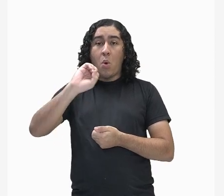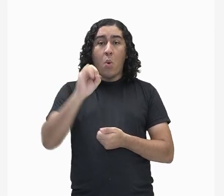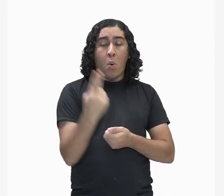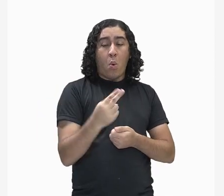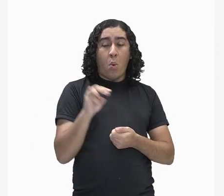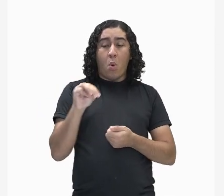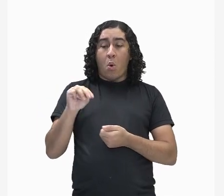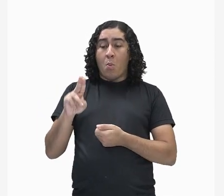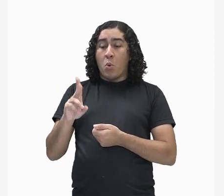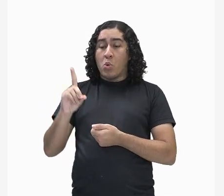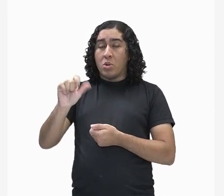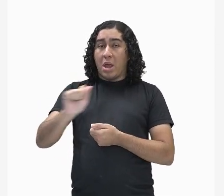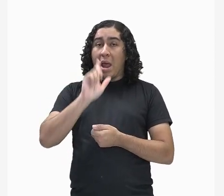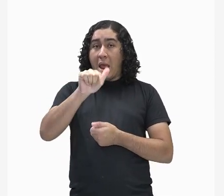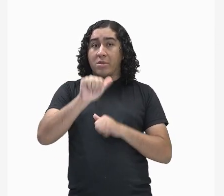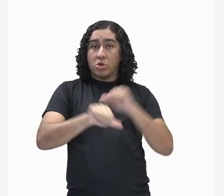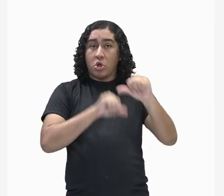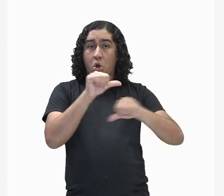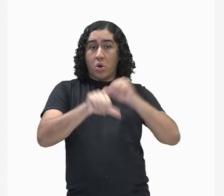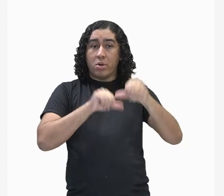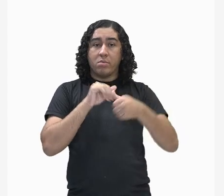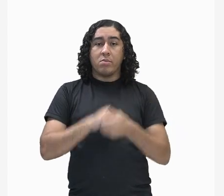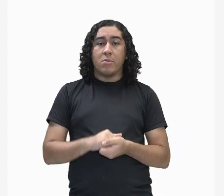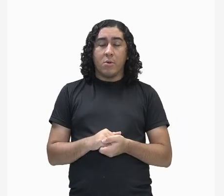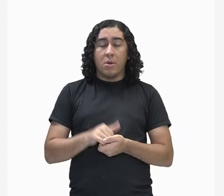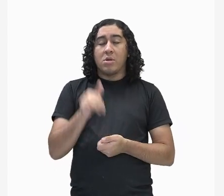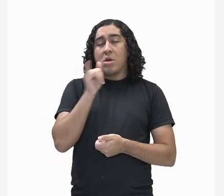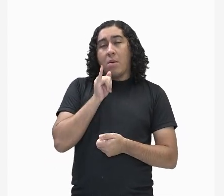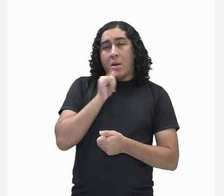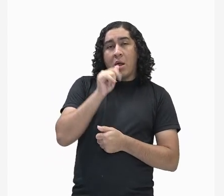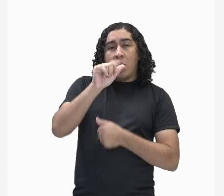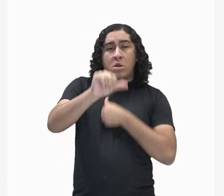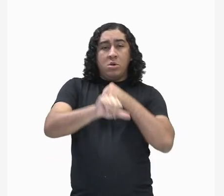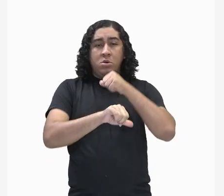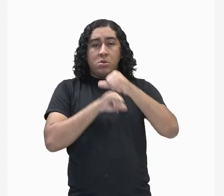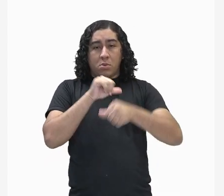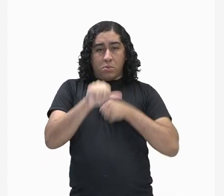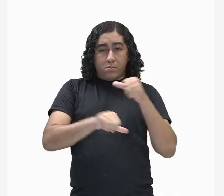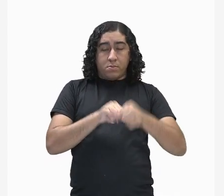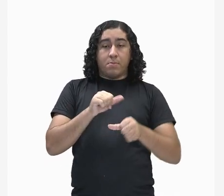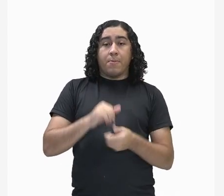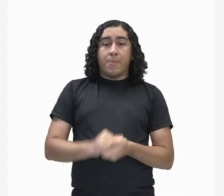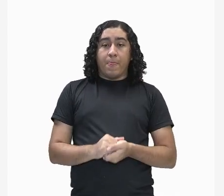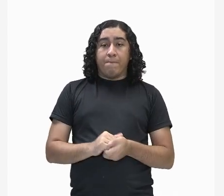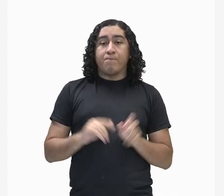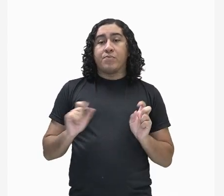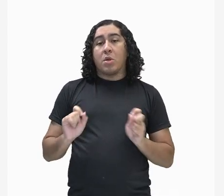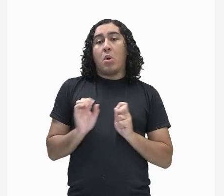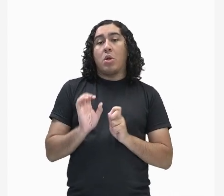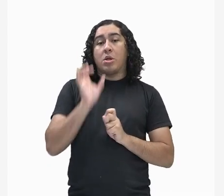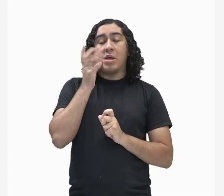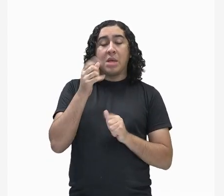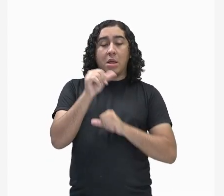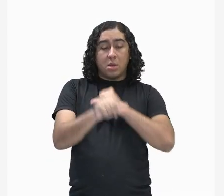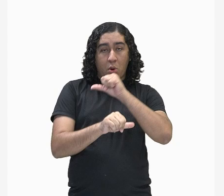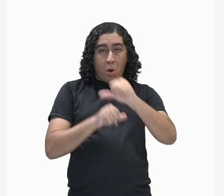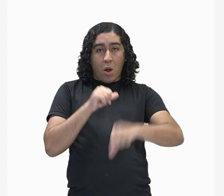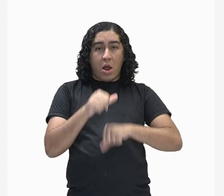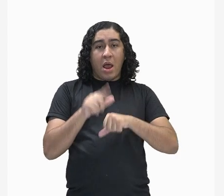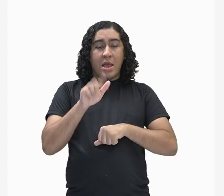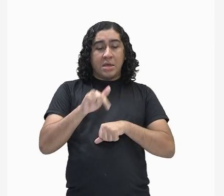exoesqueleto, né? Então, quando a gente fala desse processo de equidise ou muda, é a troca do esqueleto,